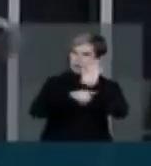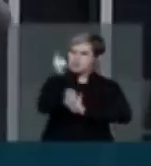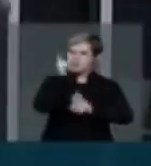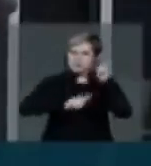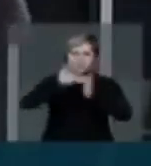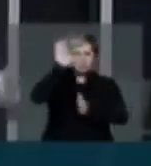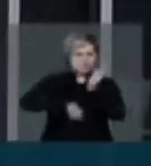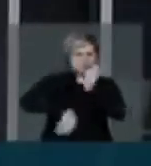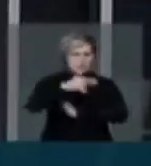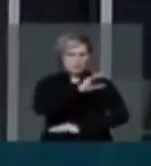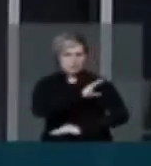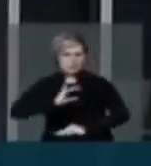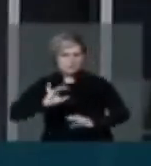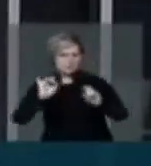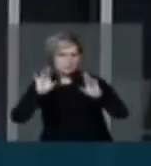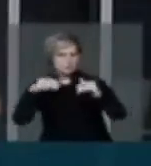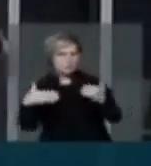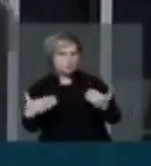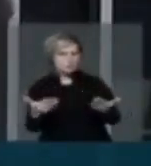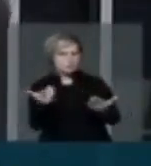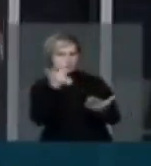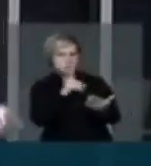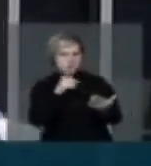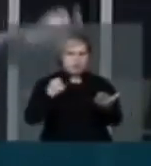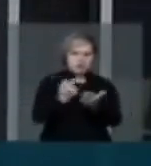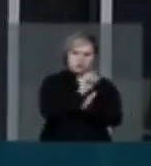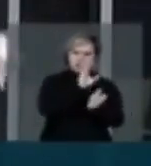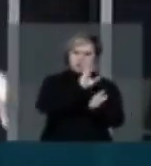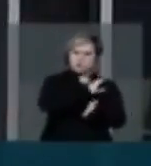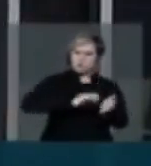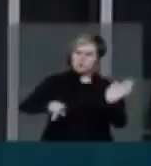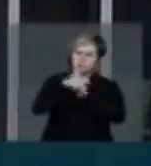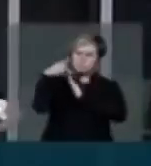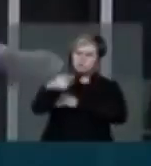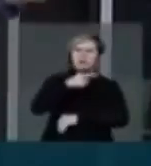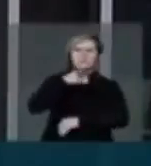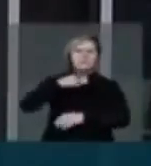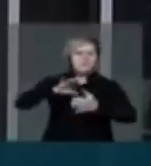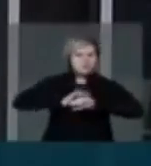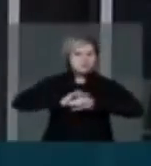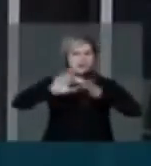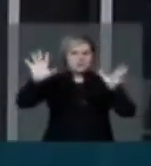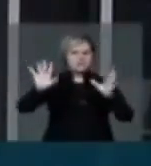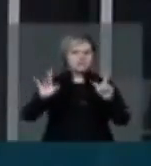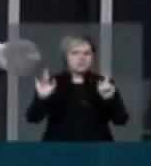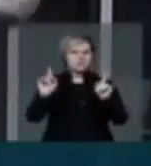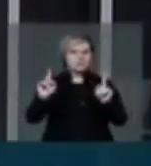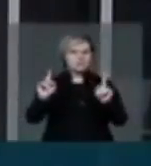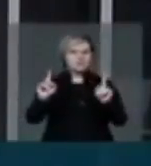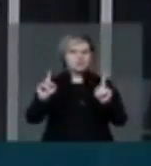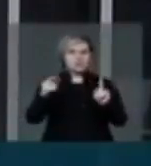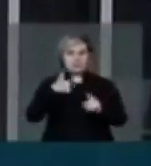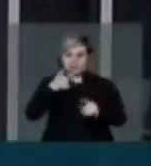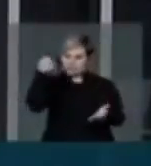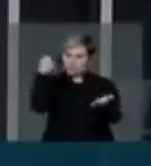mais uma comissão, para que a comissão especial, para que seja tirada uma comissão ao seu bel prazer aqui dentro, e nós vamos estar falando com a presidência dessa casa.